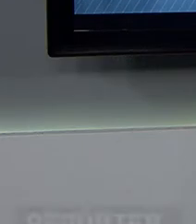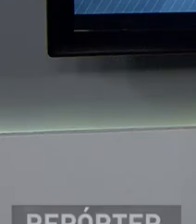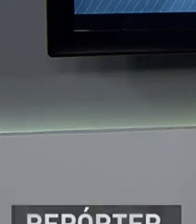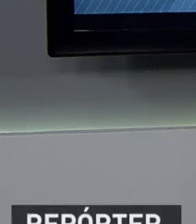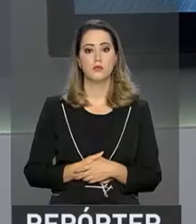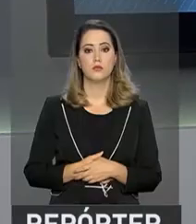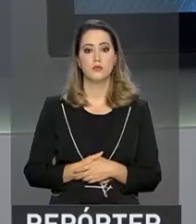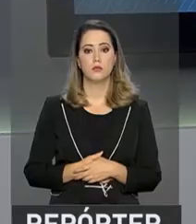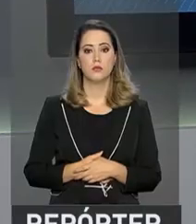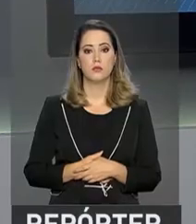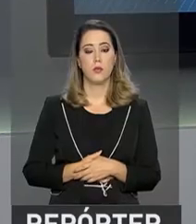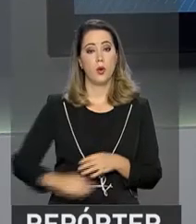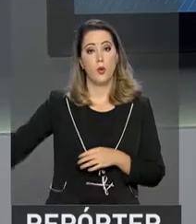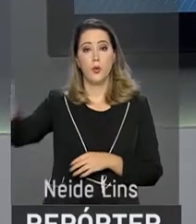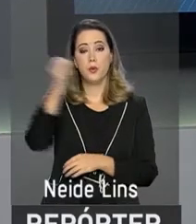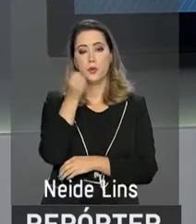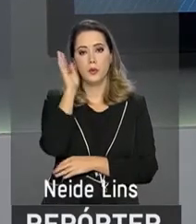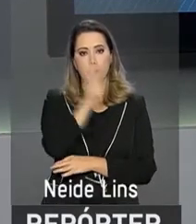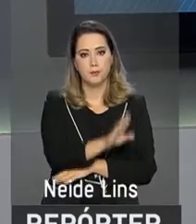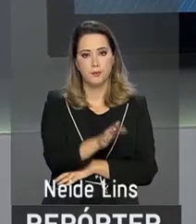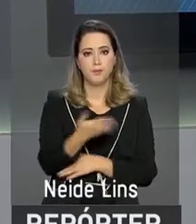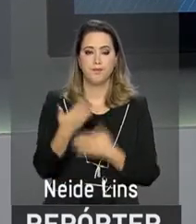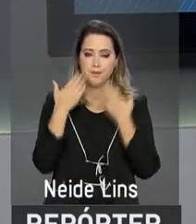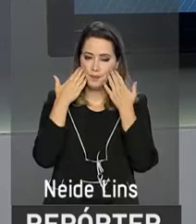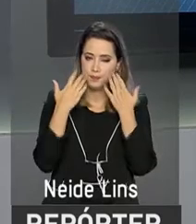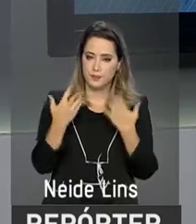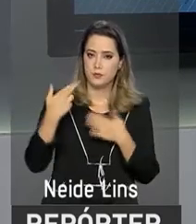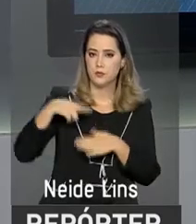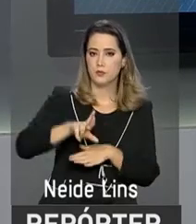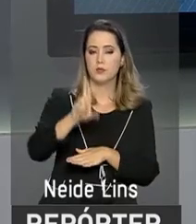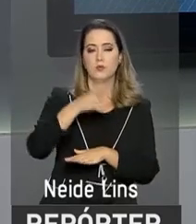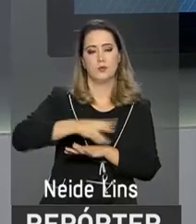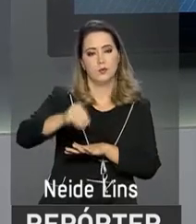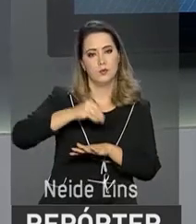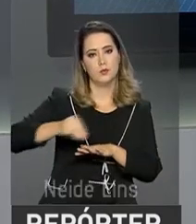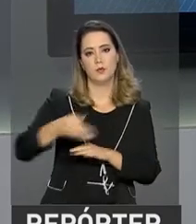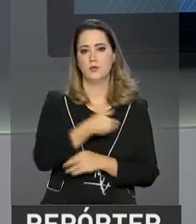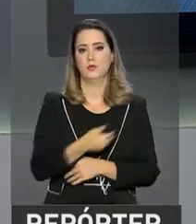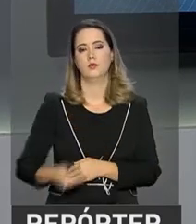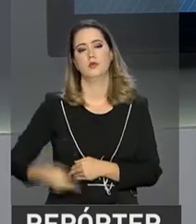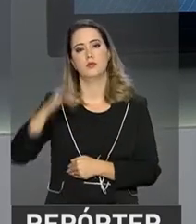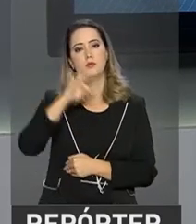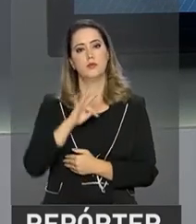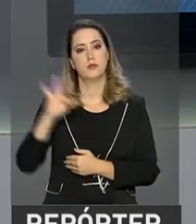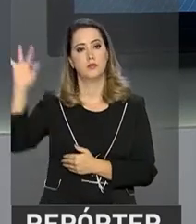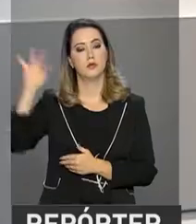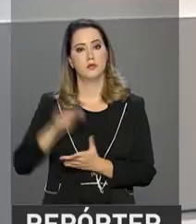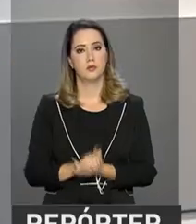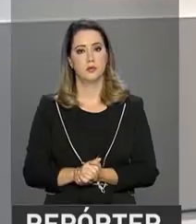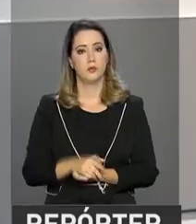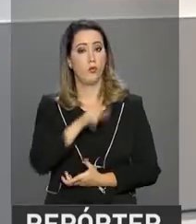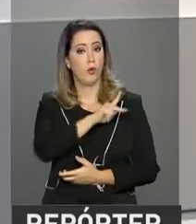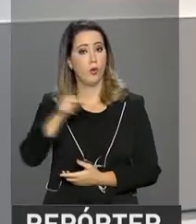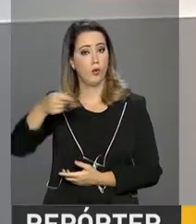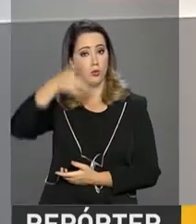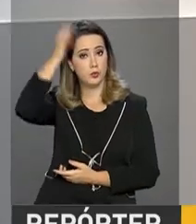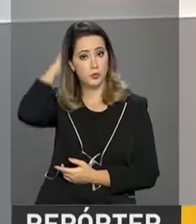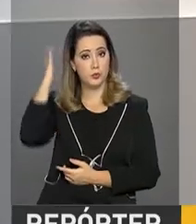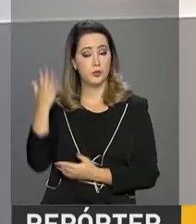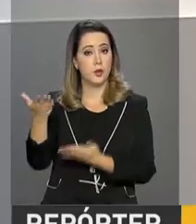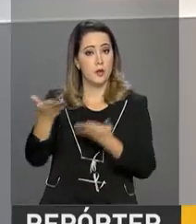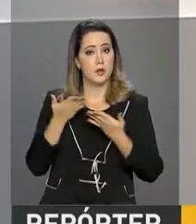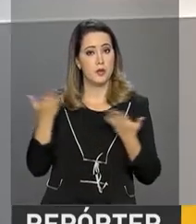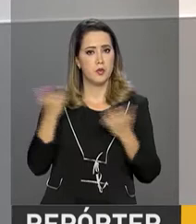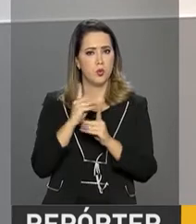olá boa tarde estamos de volta com o repórter nbr e as notícias do governo federal o presidente michel temer